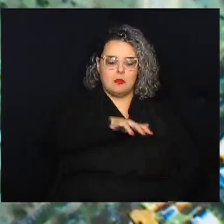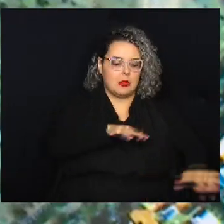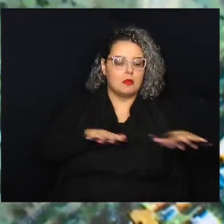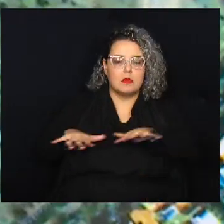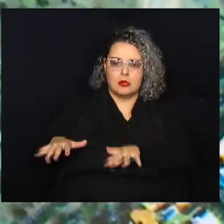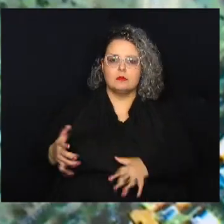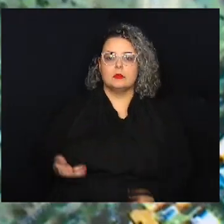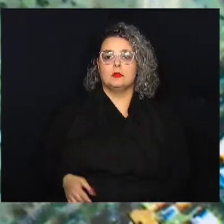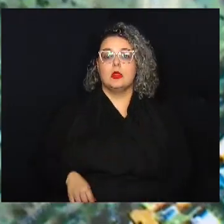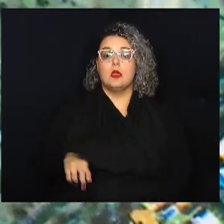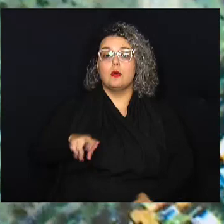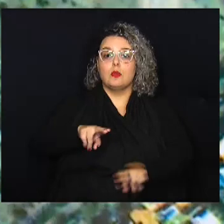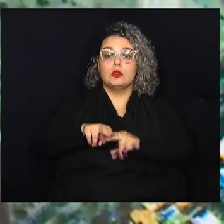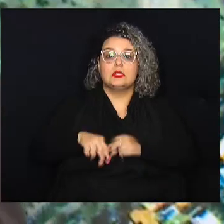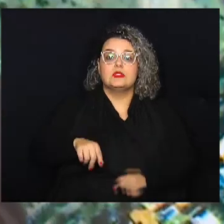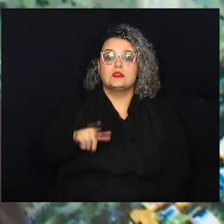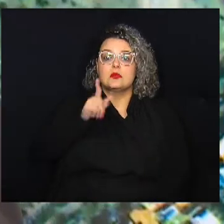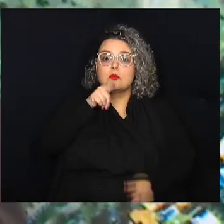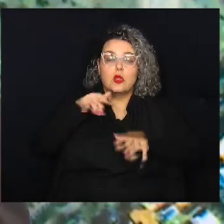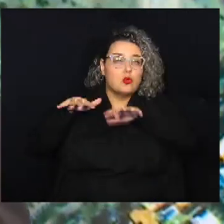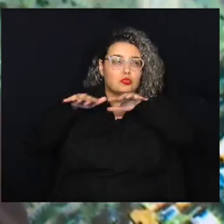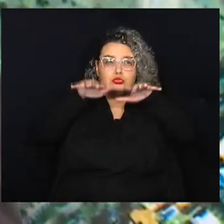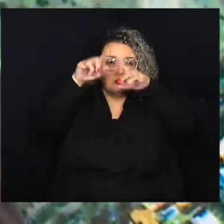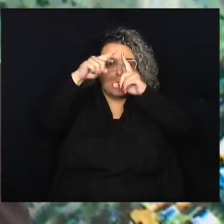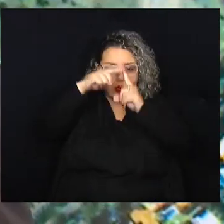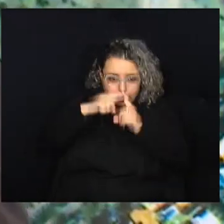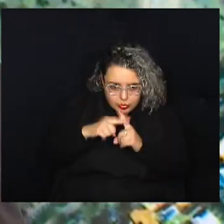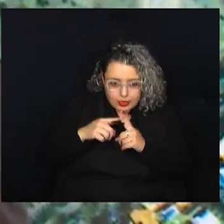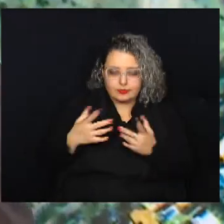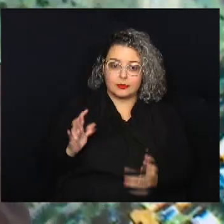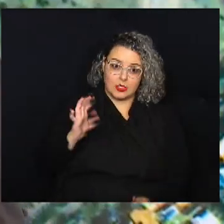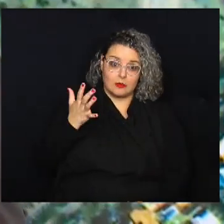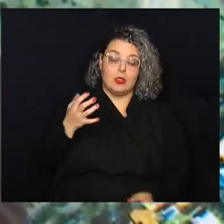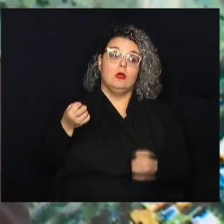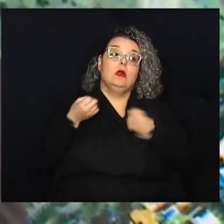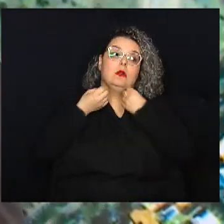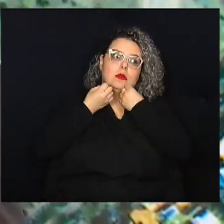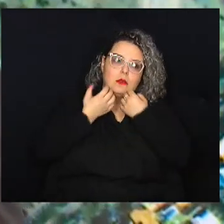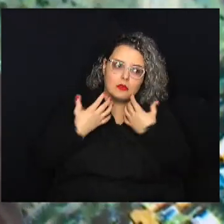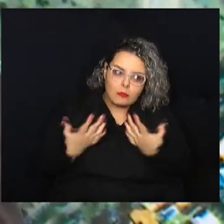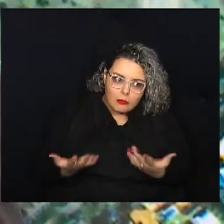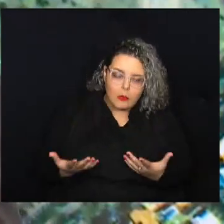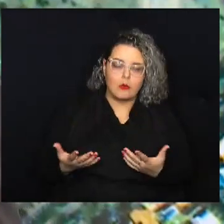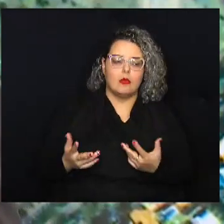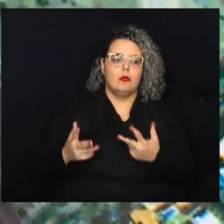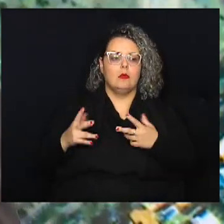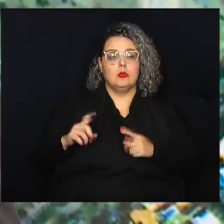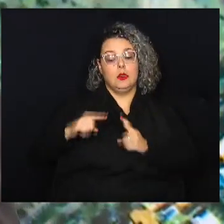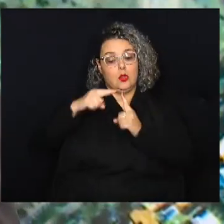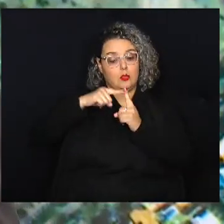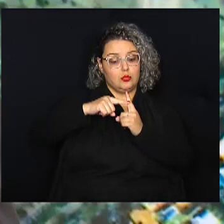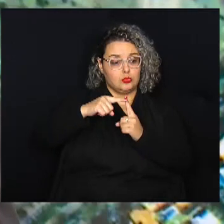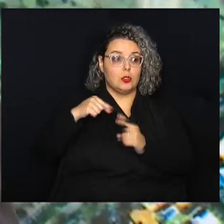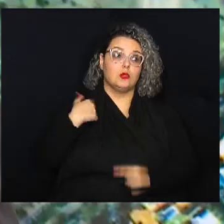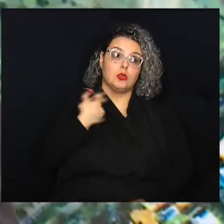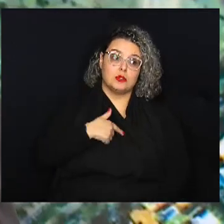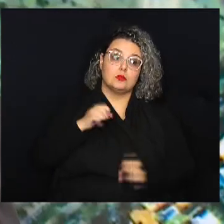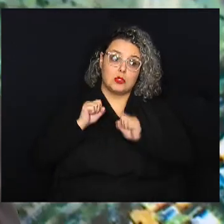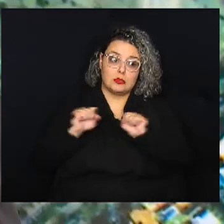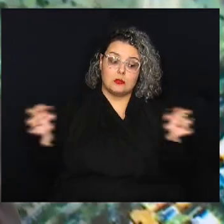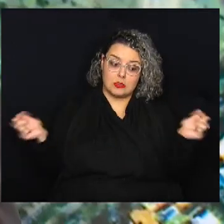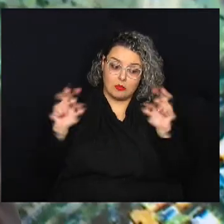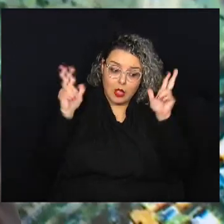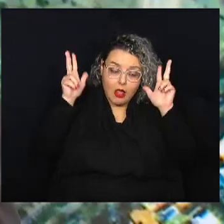por conta desse excesso de umidade e o declínio das temperaturas. E que bom, então, que de acordo com a previsão, a gente deve alertar